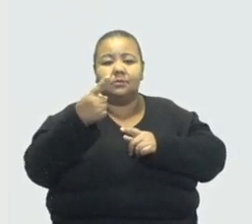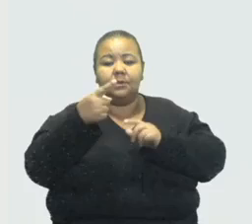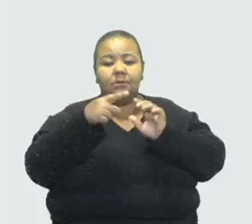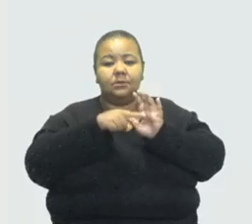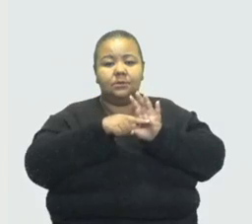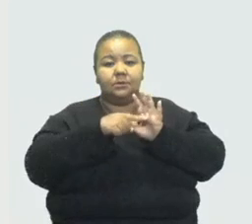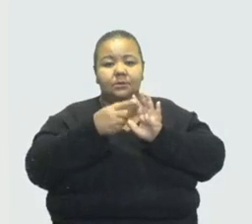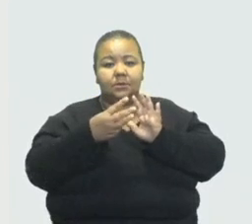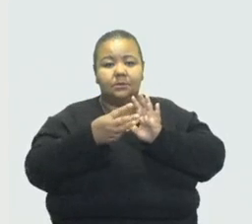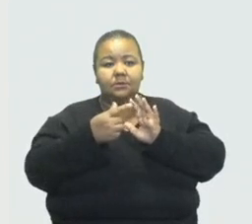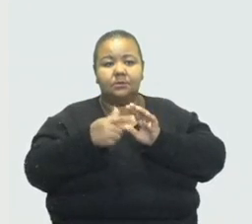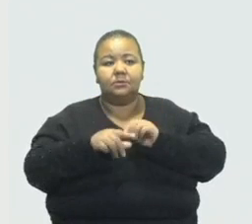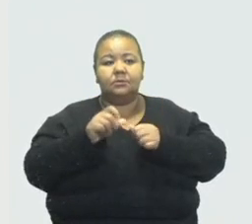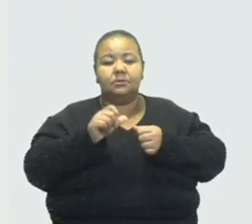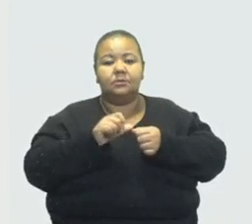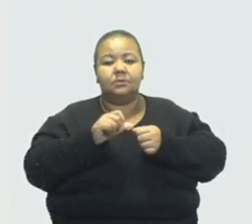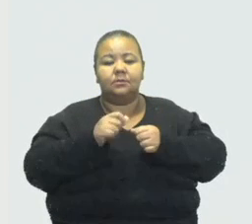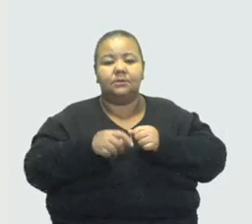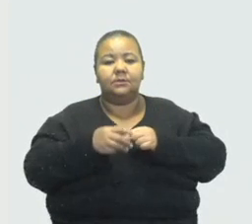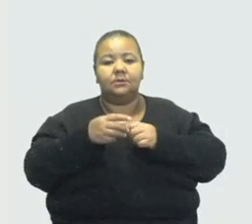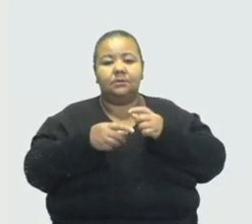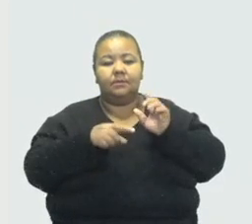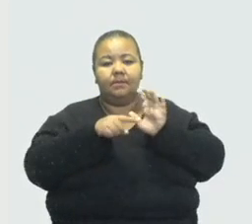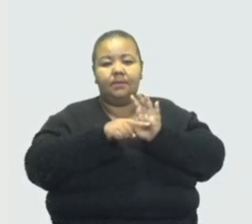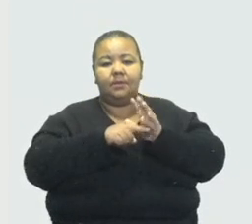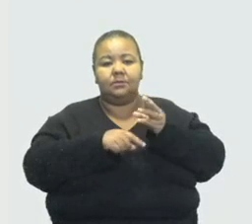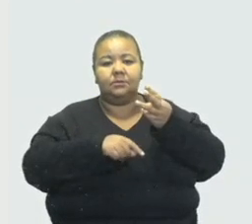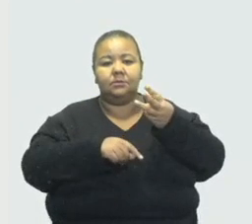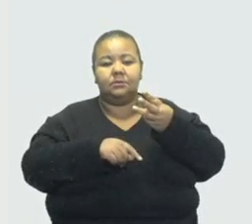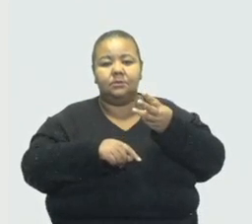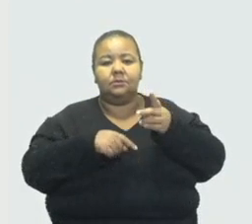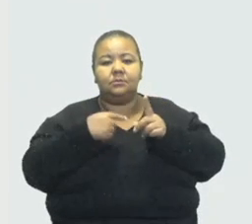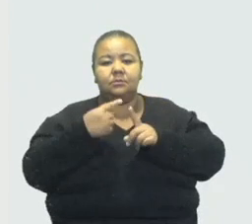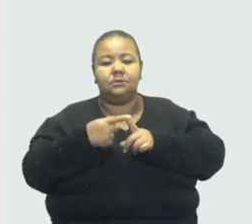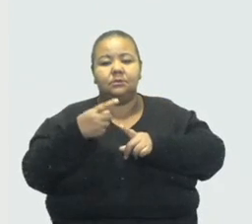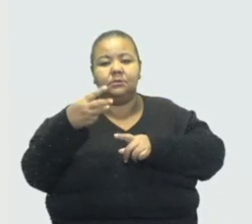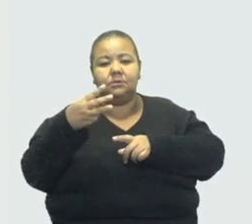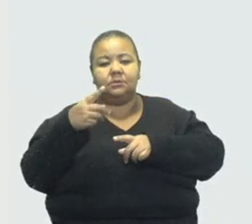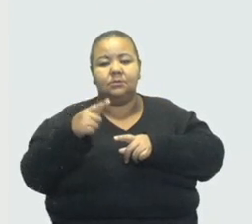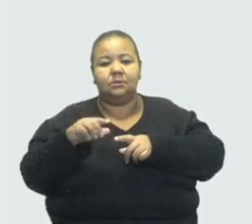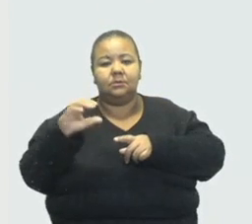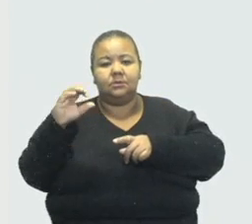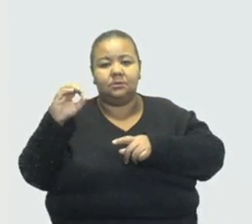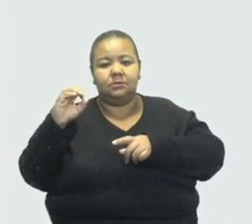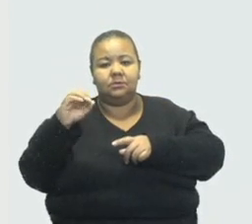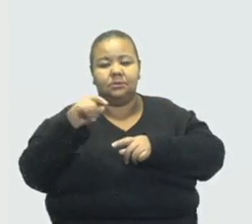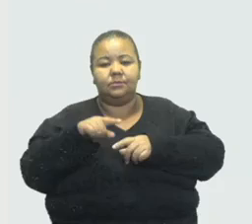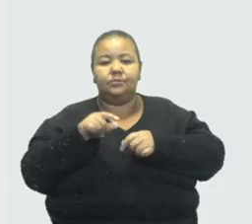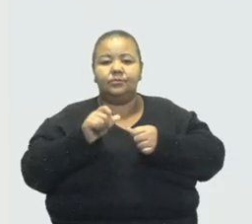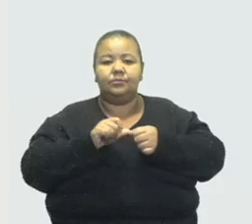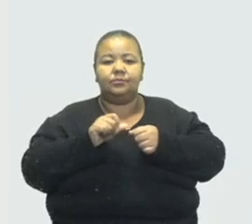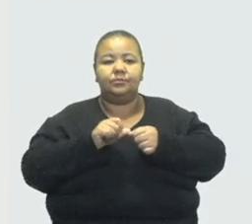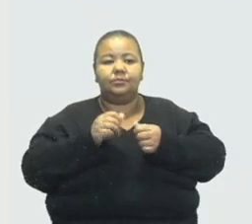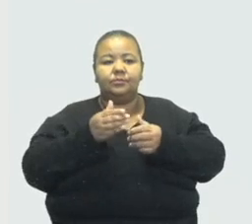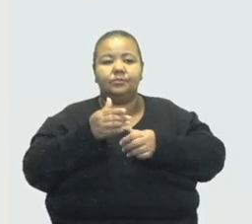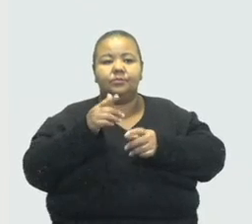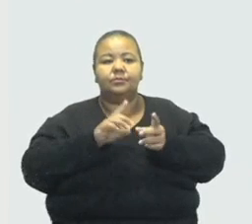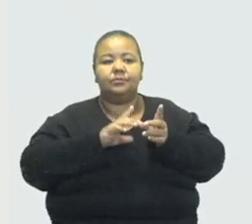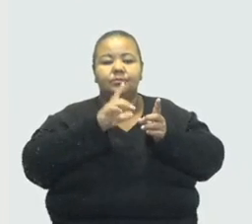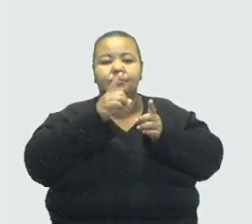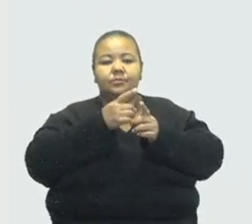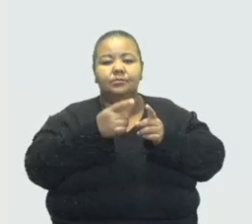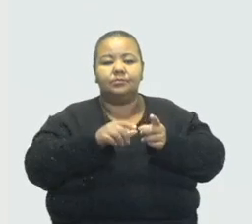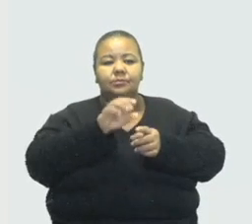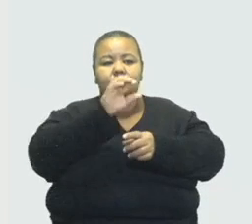fazer 3, menos 3 mais 3 para zerar. Ao fazer isso, a gente vai ter a